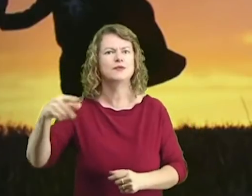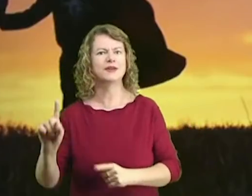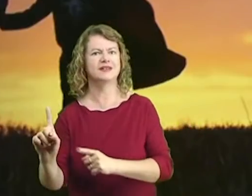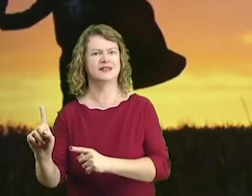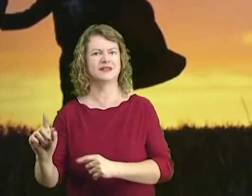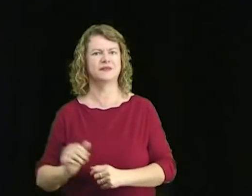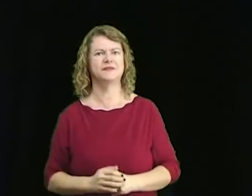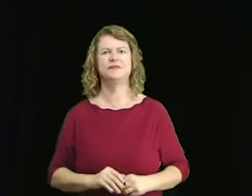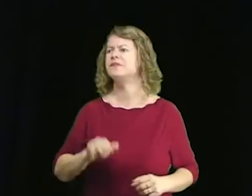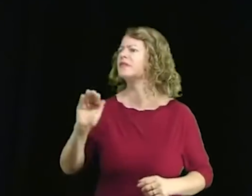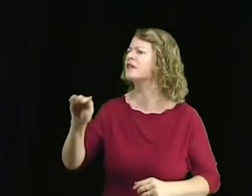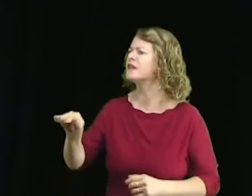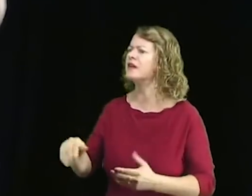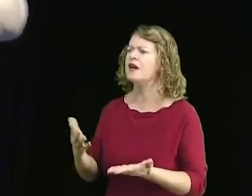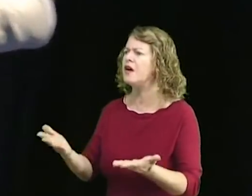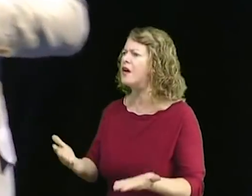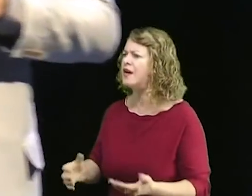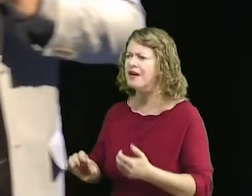morreu.